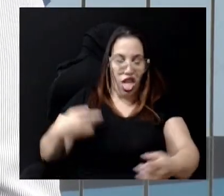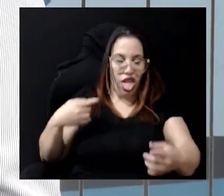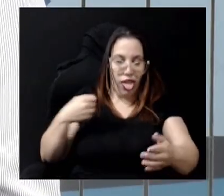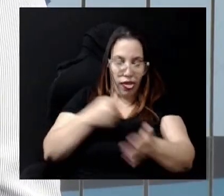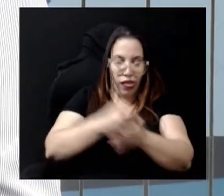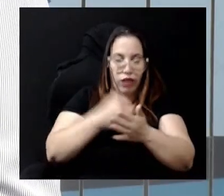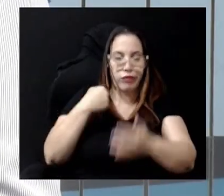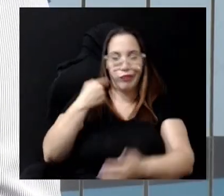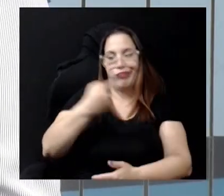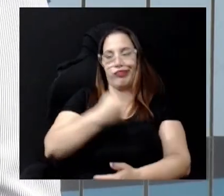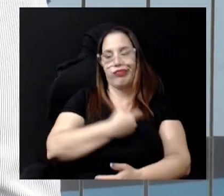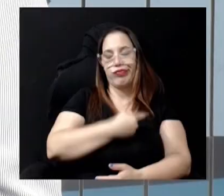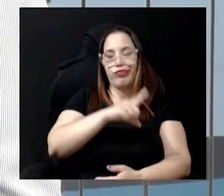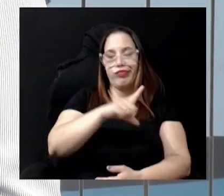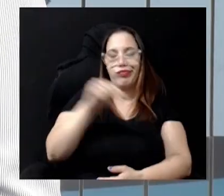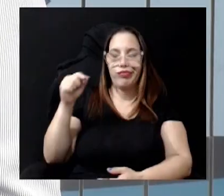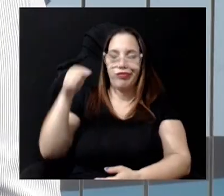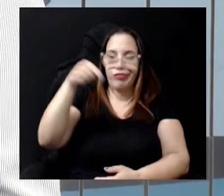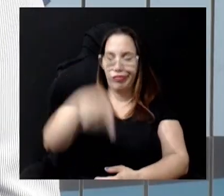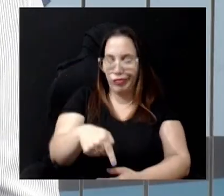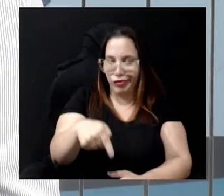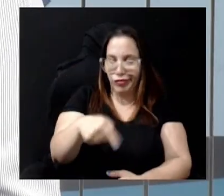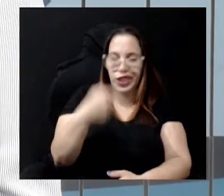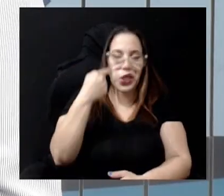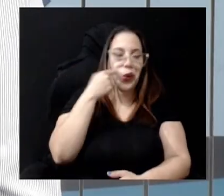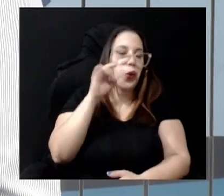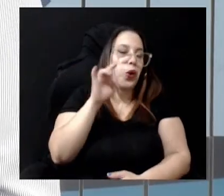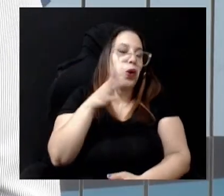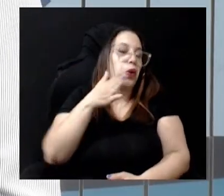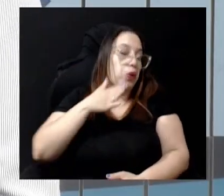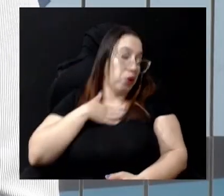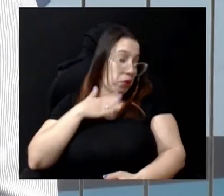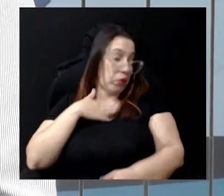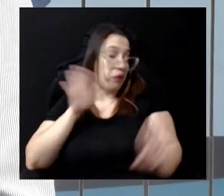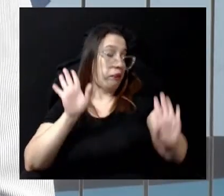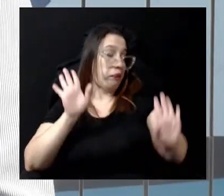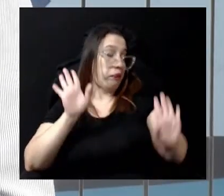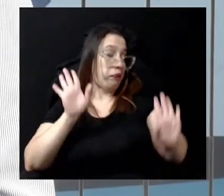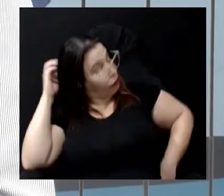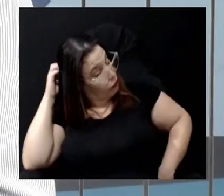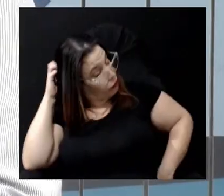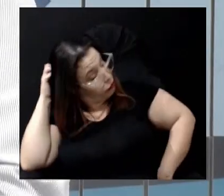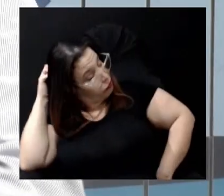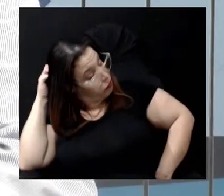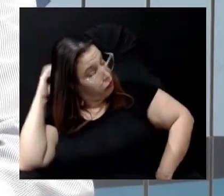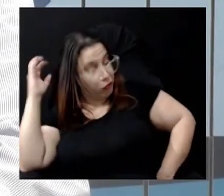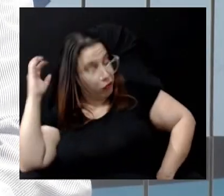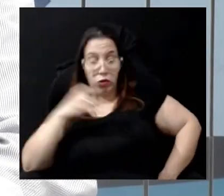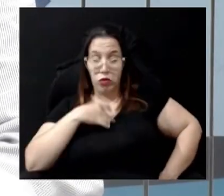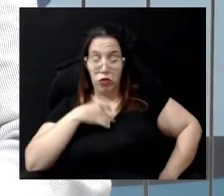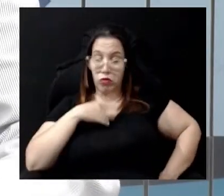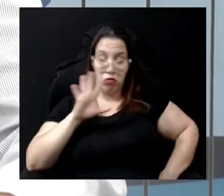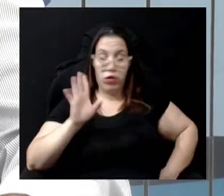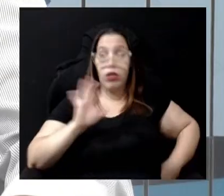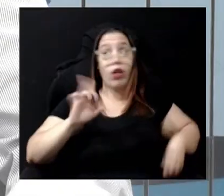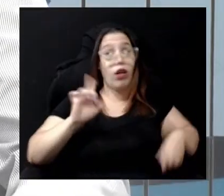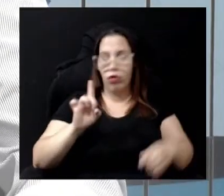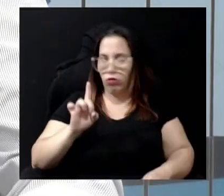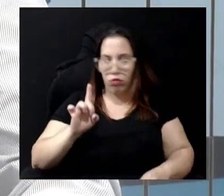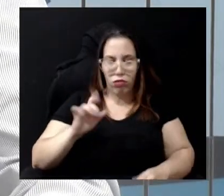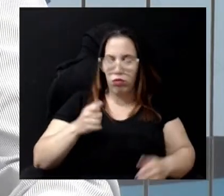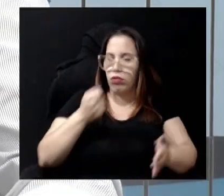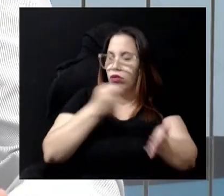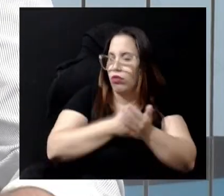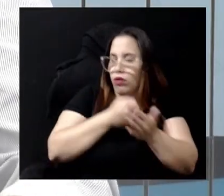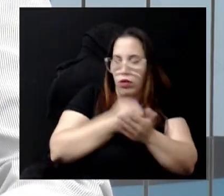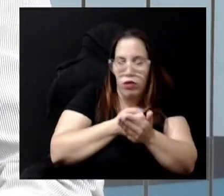do lugar de olhar só para o meu umbigo e olhar para o contexto todo que nós estamos postos. Não há dúvida nenhuma que isso promove